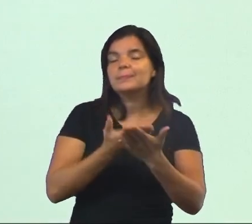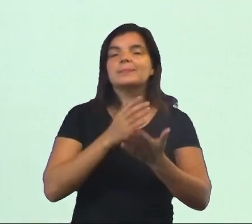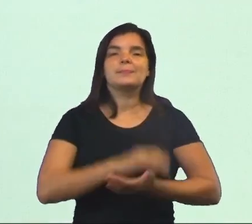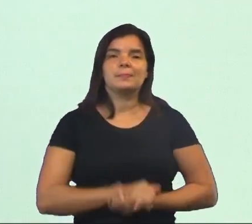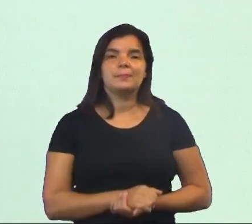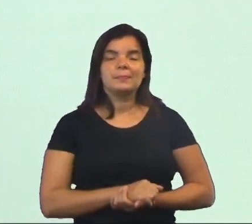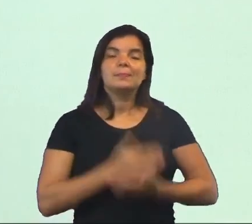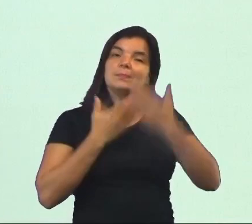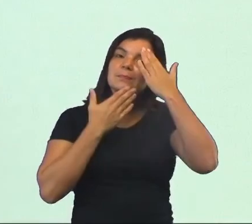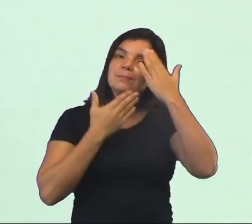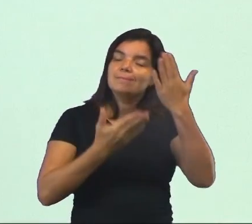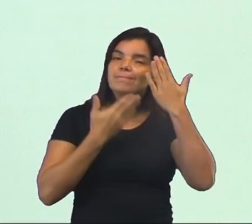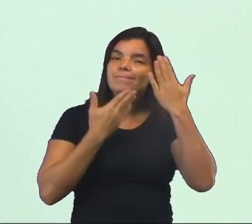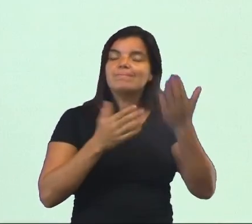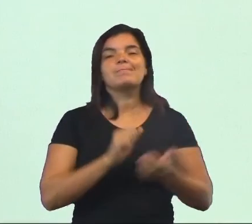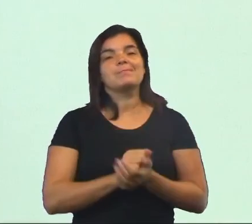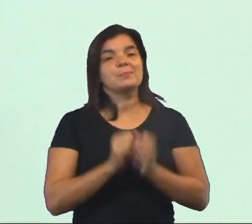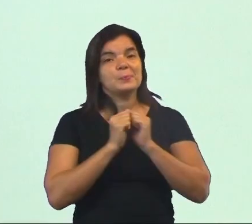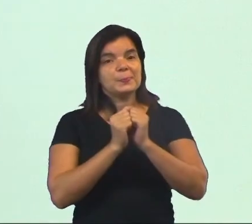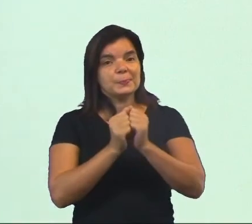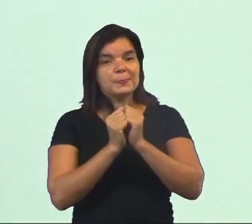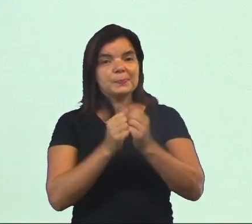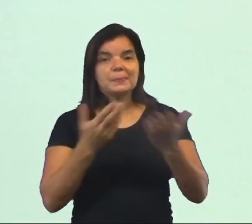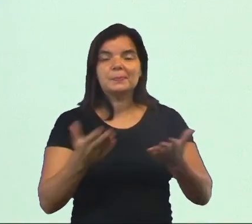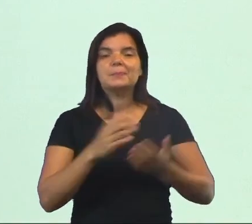aula. Agradeço por você ter ficado até aqui